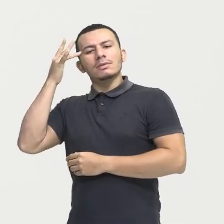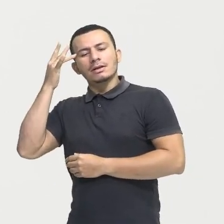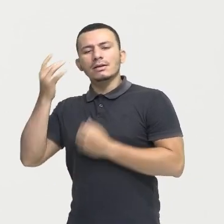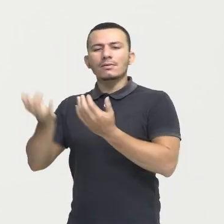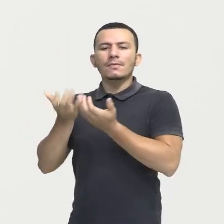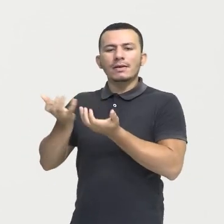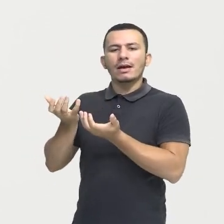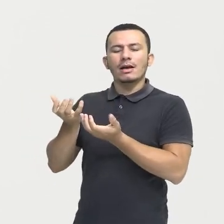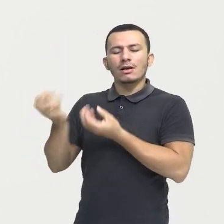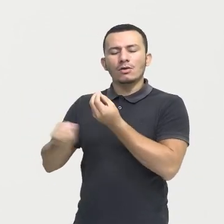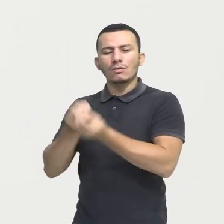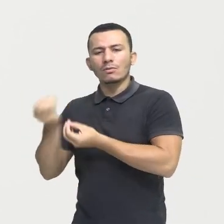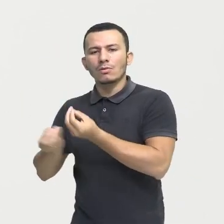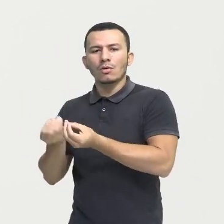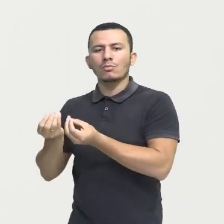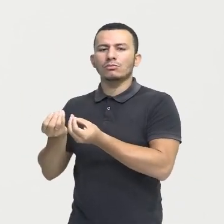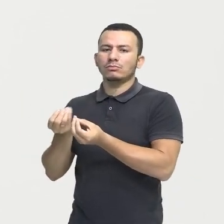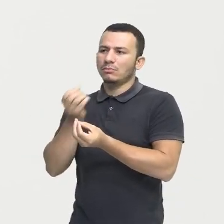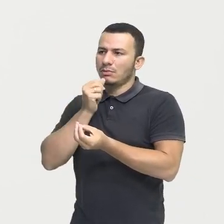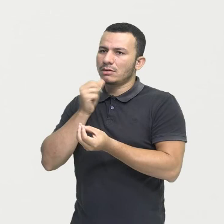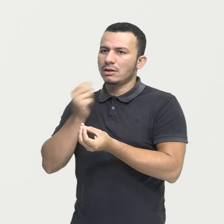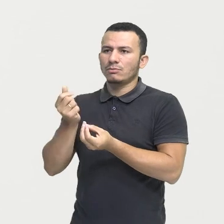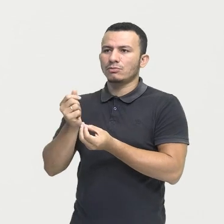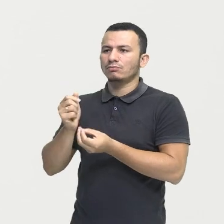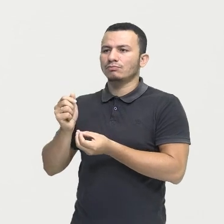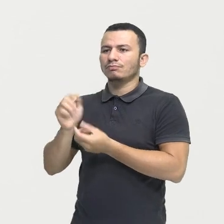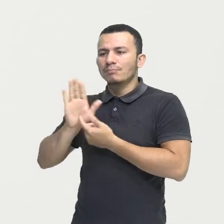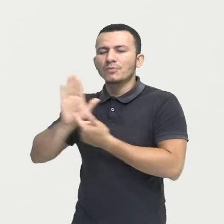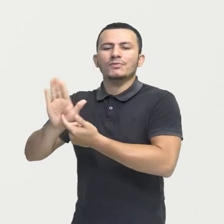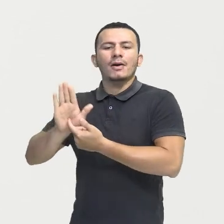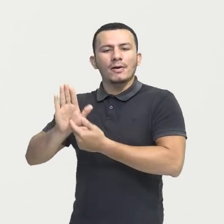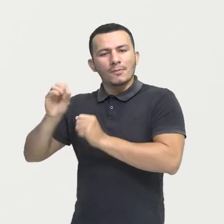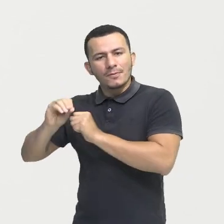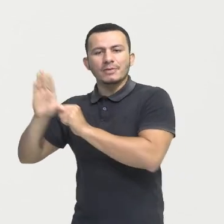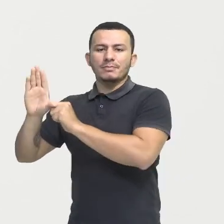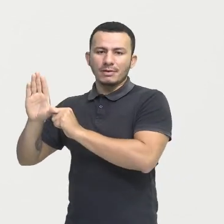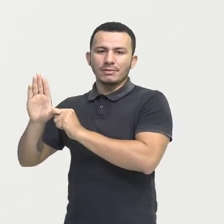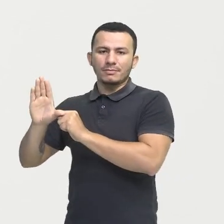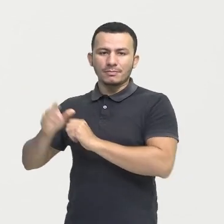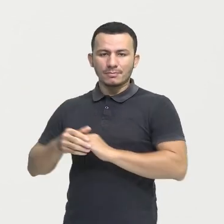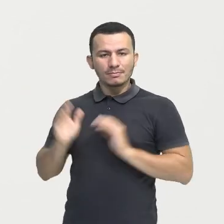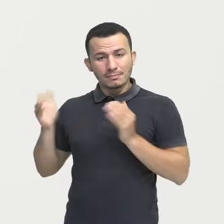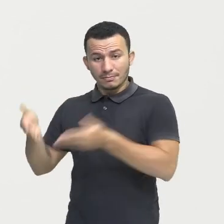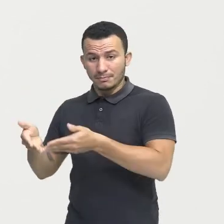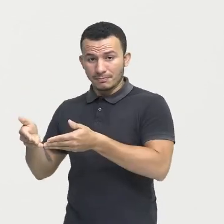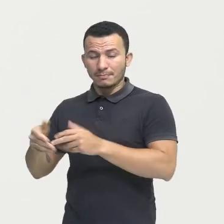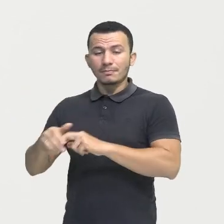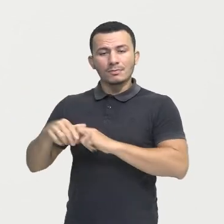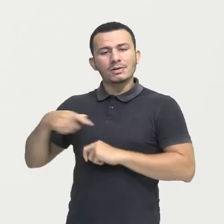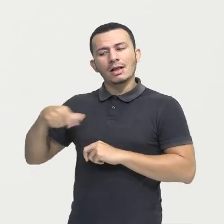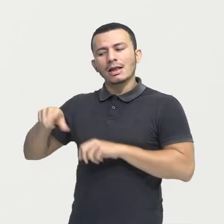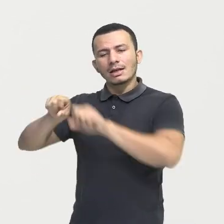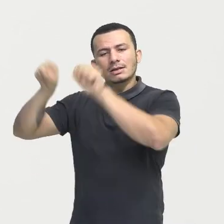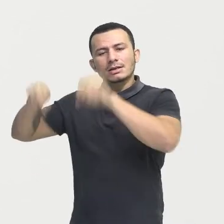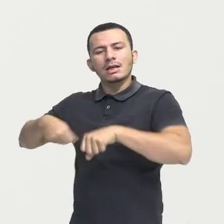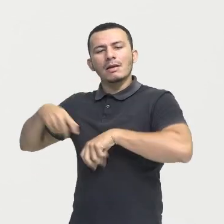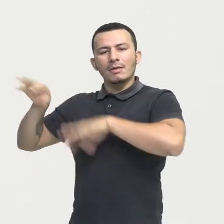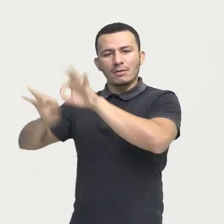né, resolver um dado tipo de conhecimento. Então, ela é